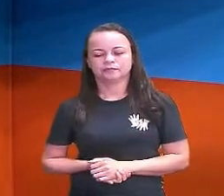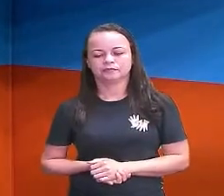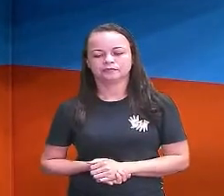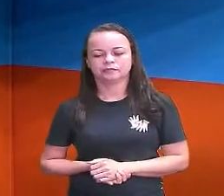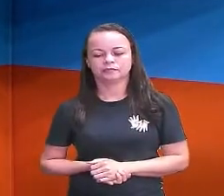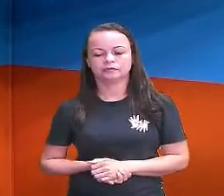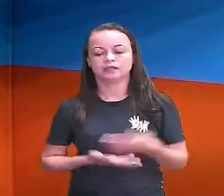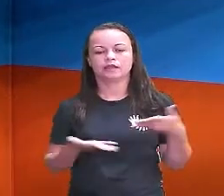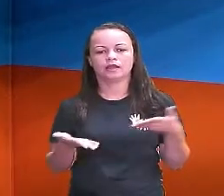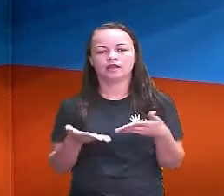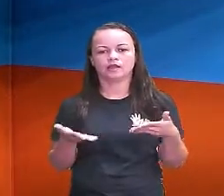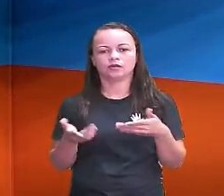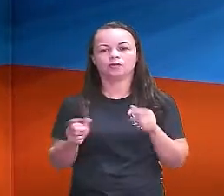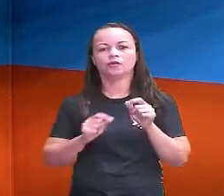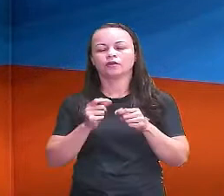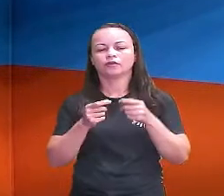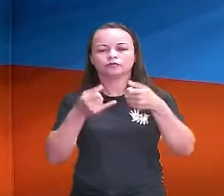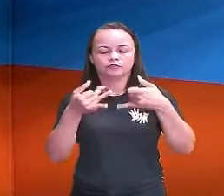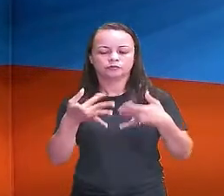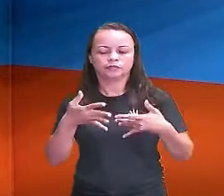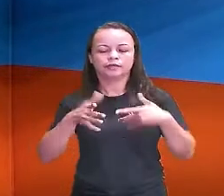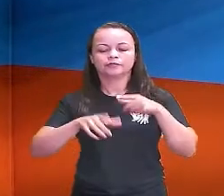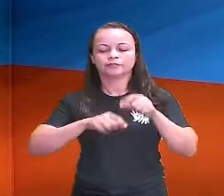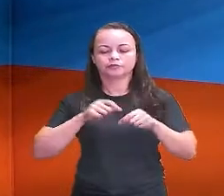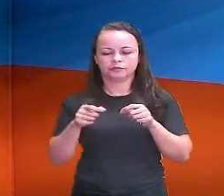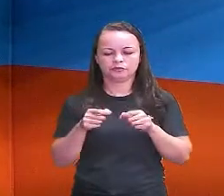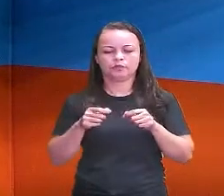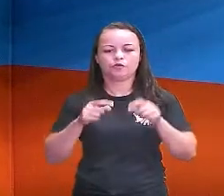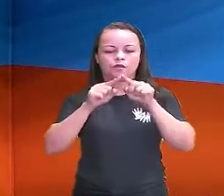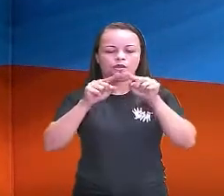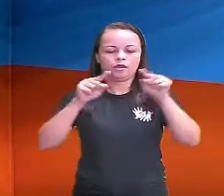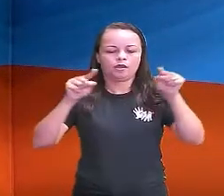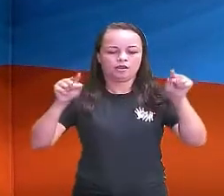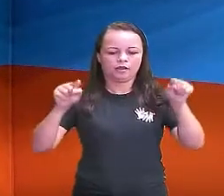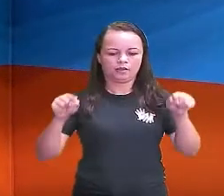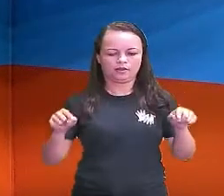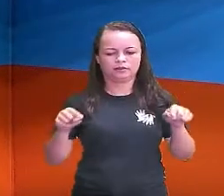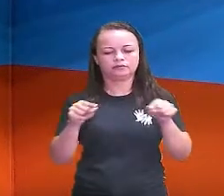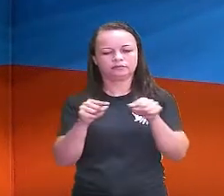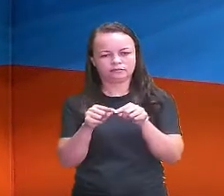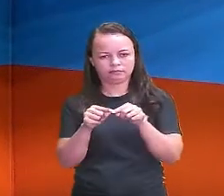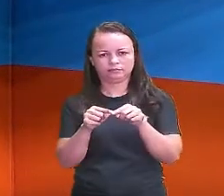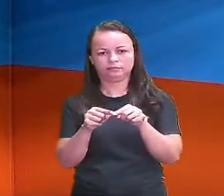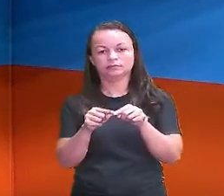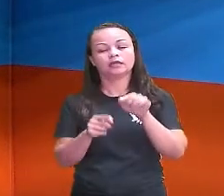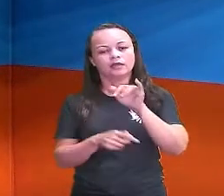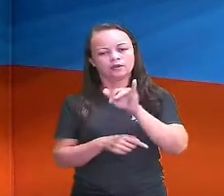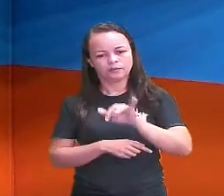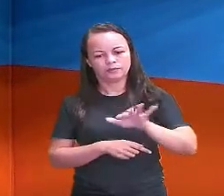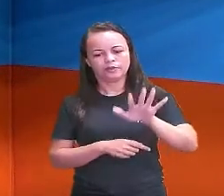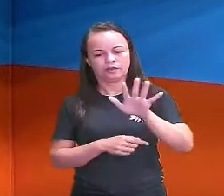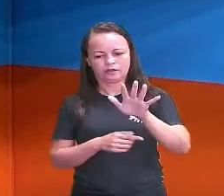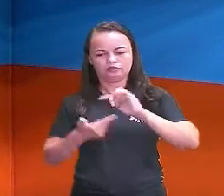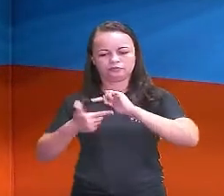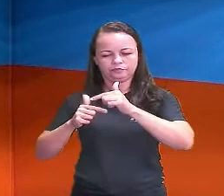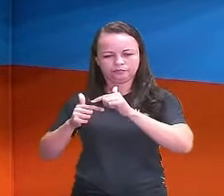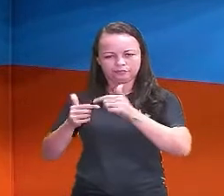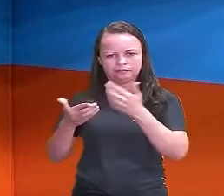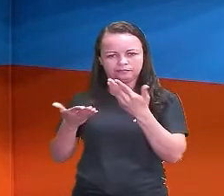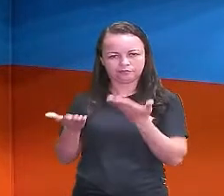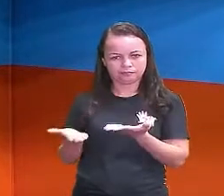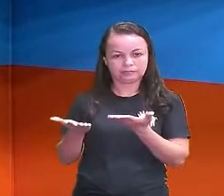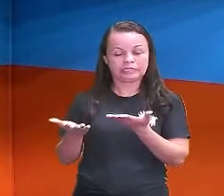Agora nós vamos falar do retângulo, tá bom? E o que é o retângulo? É uma figura geométrica plana que